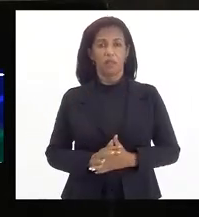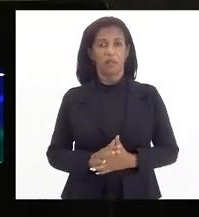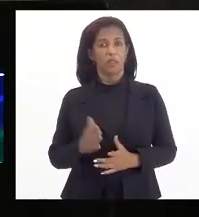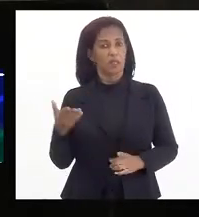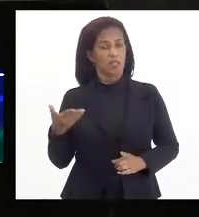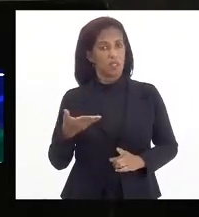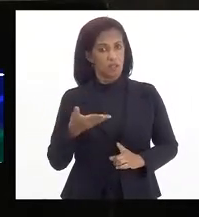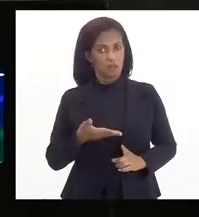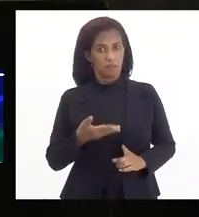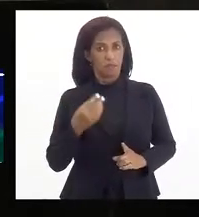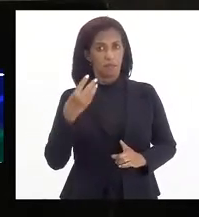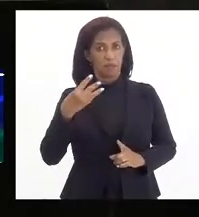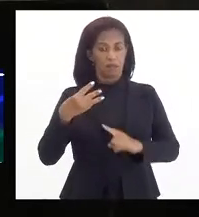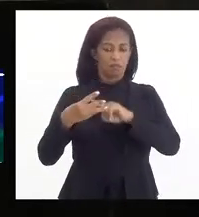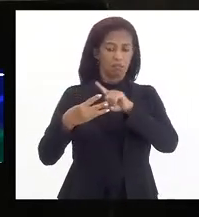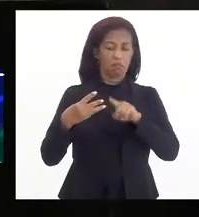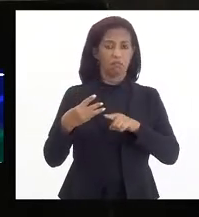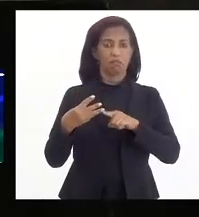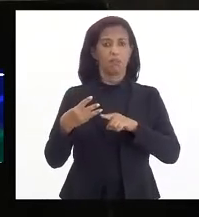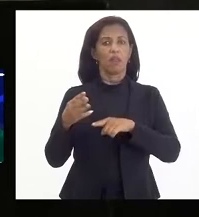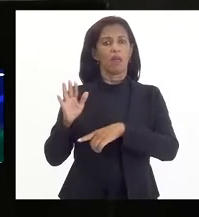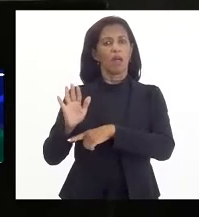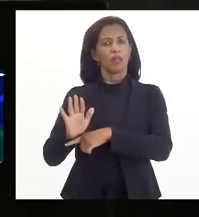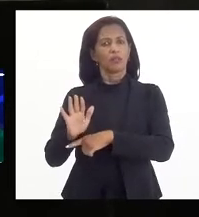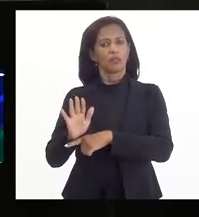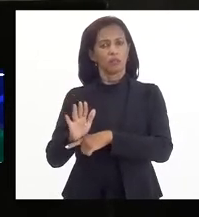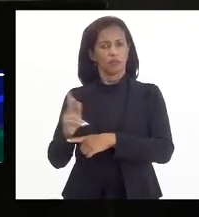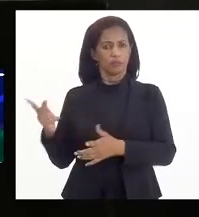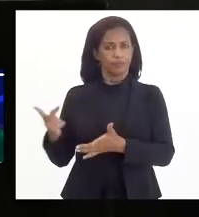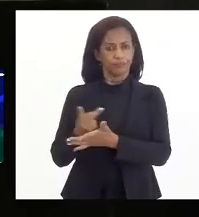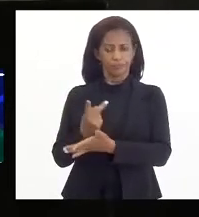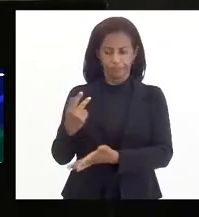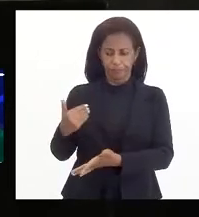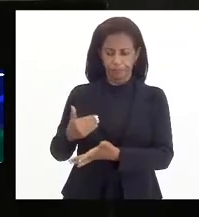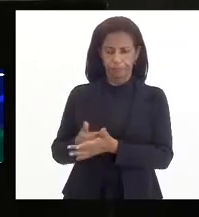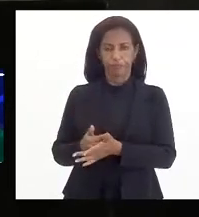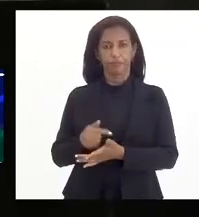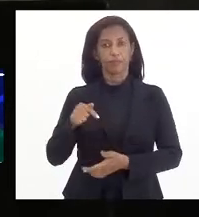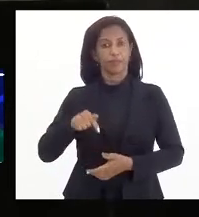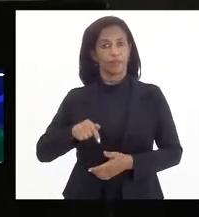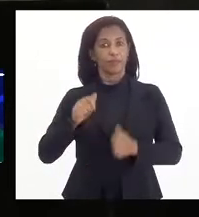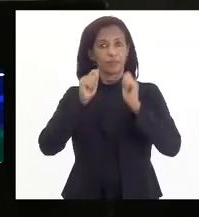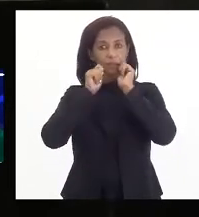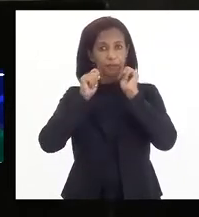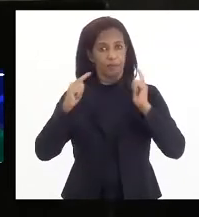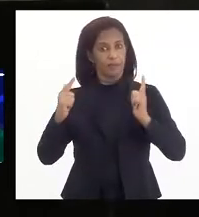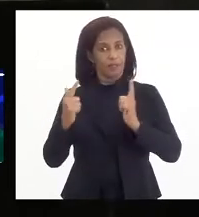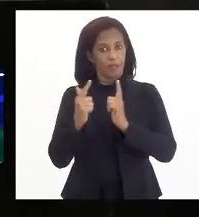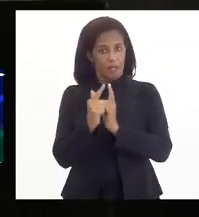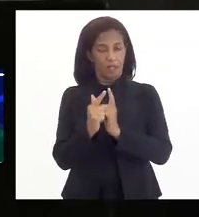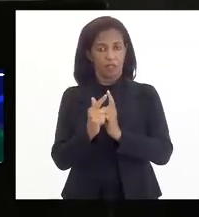situ três contribuições de recente do Parlamento Estadual da Assembleia Legislativa do Rio de Janeiro